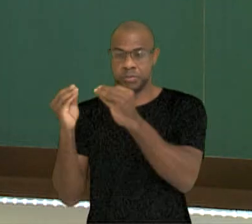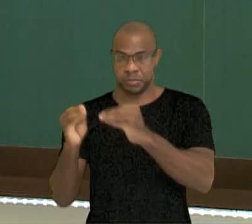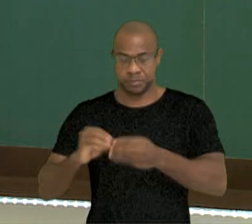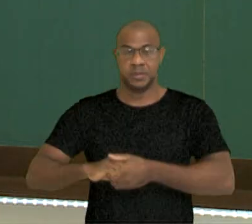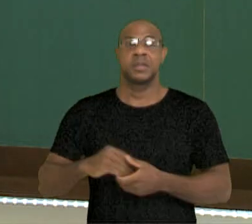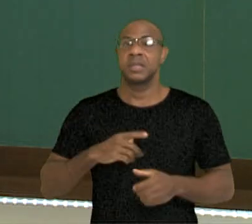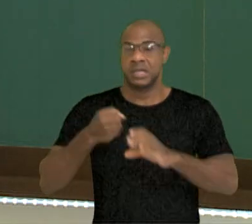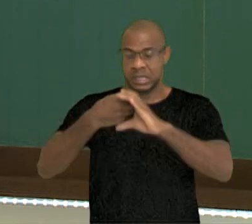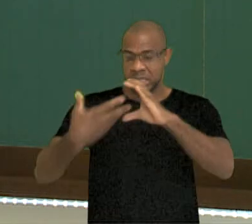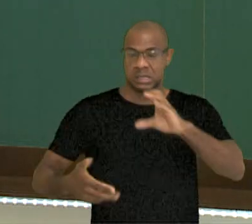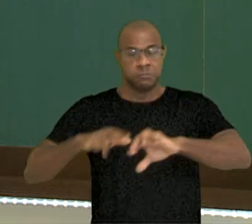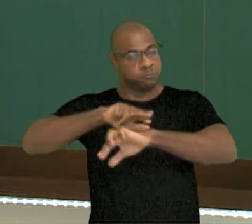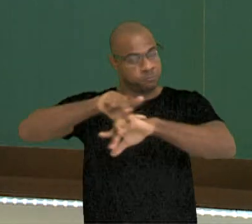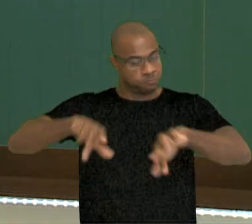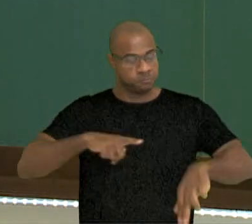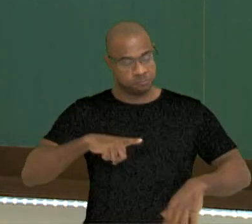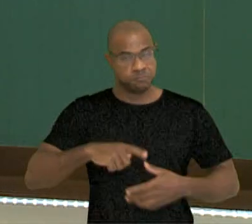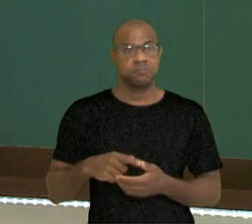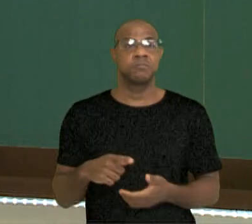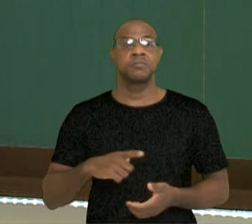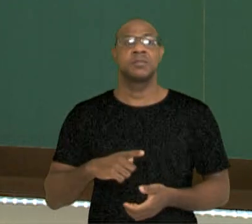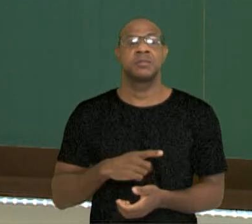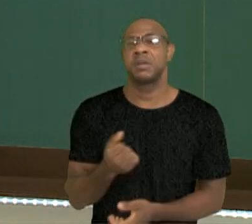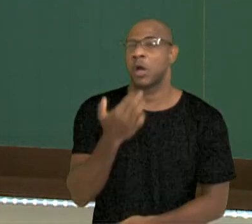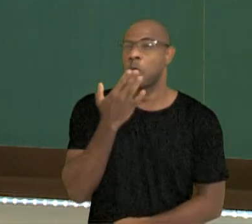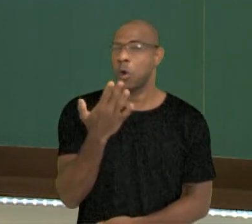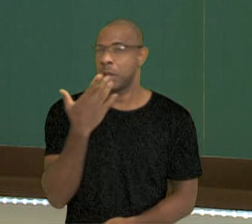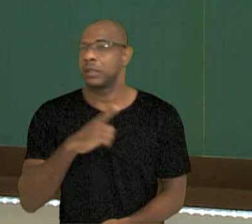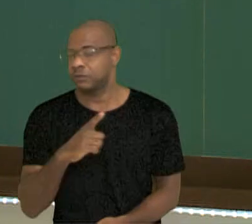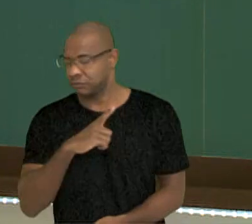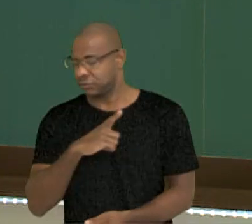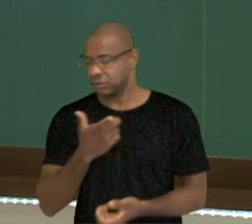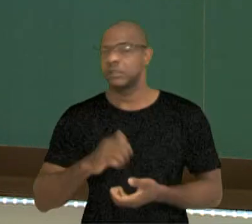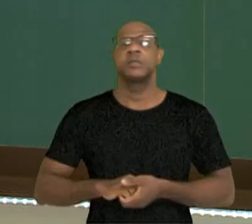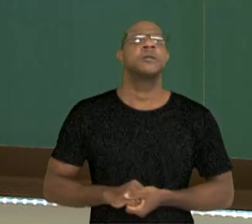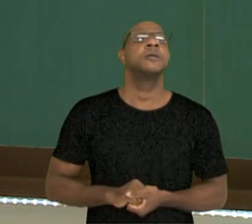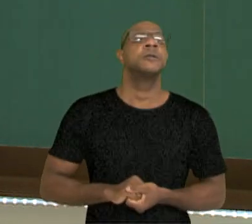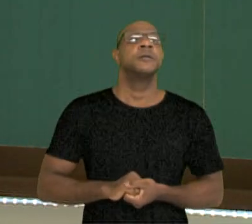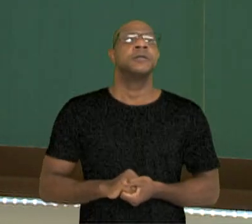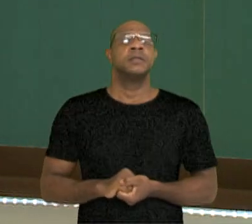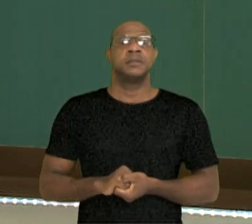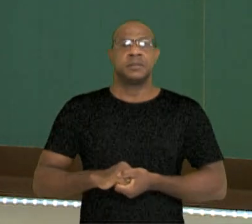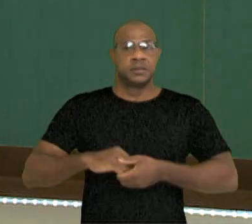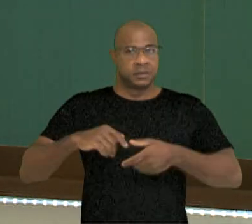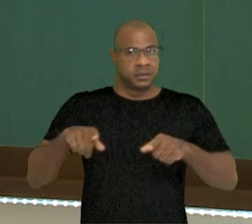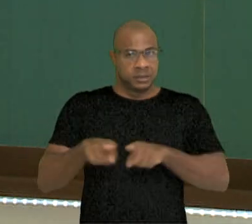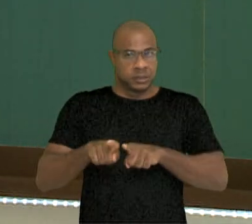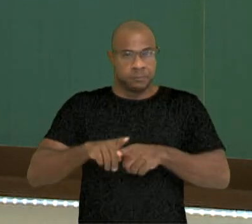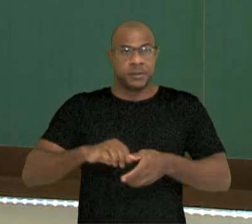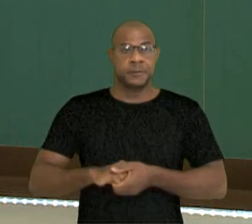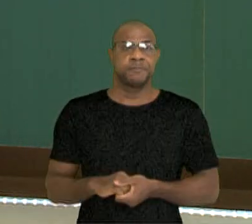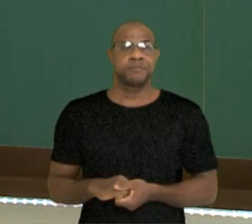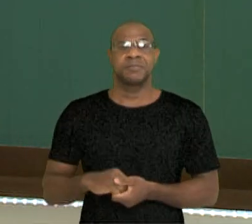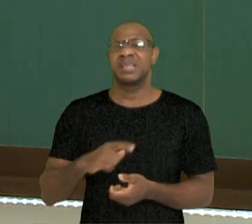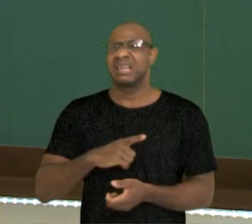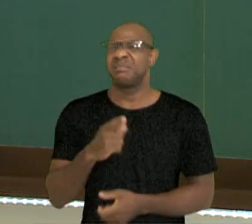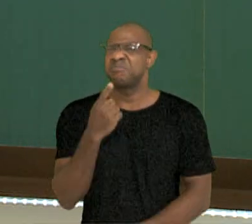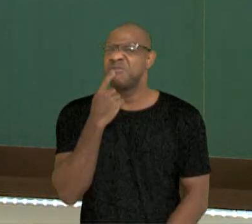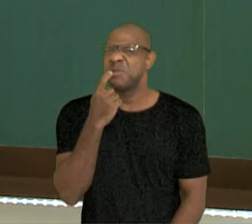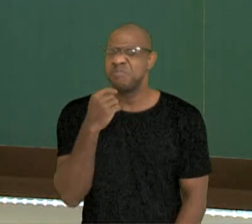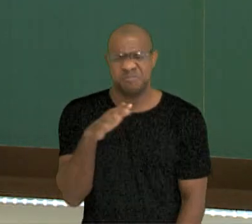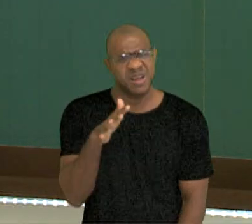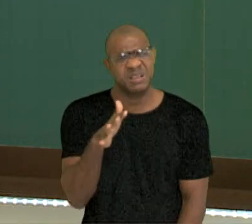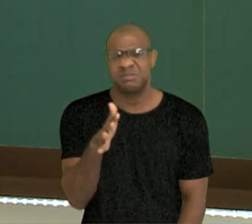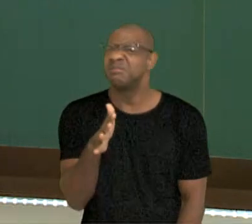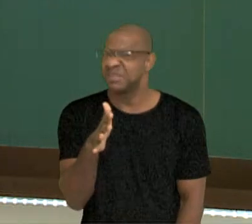suas características ali, pela coloração dela, o interior do tronco ali tem uma coloração avermelhada,